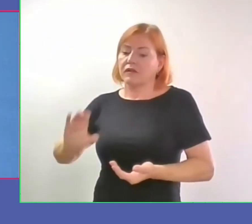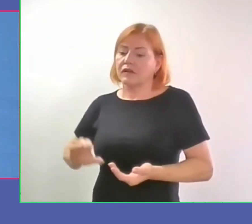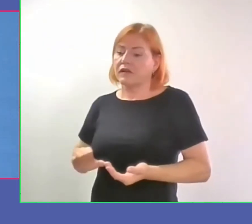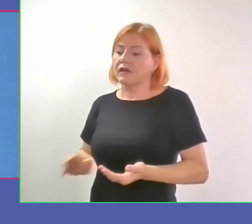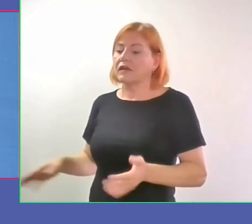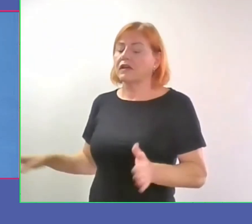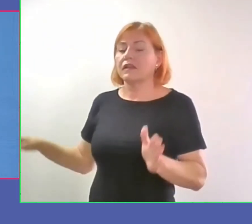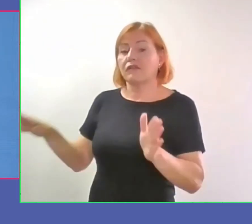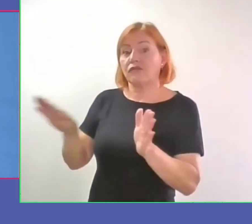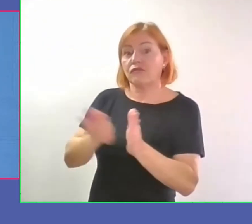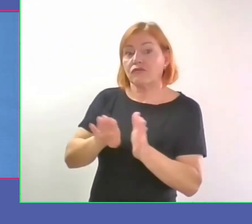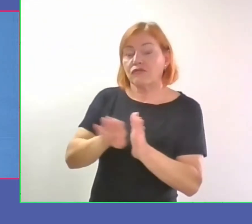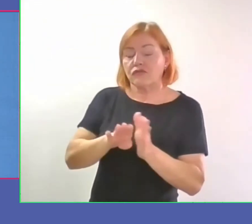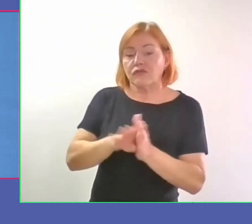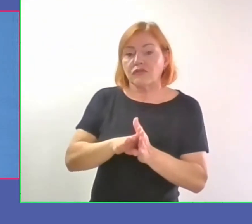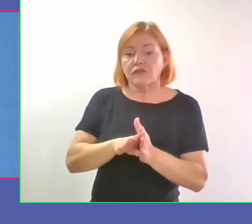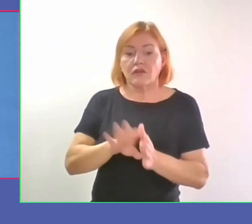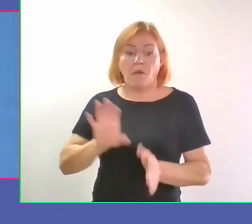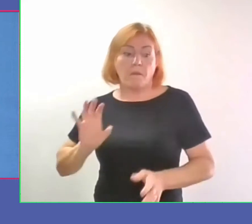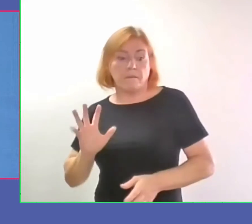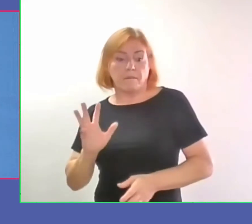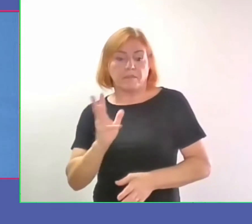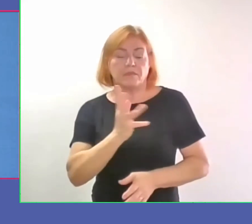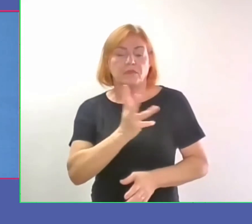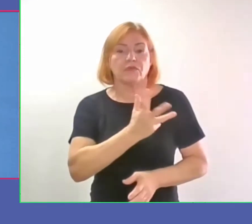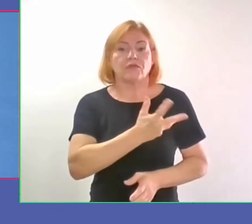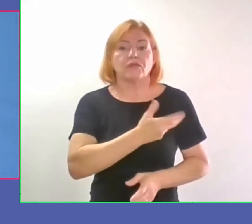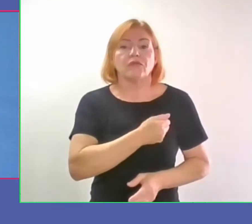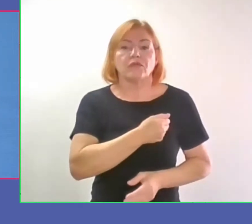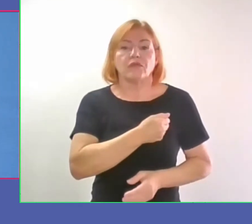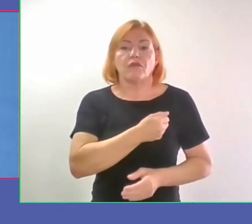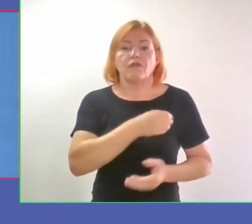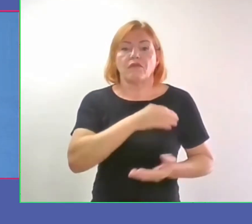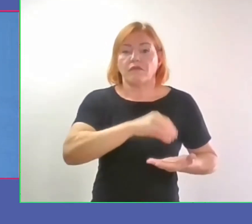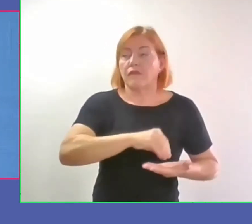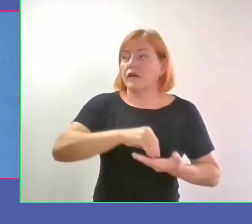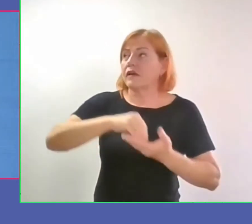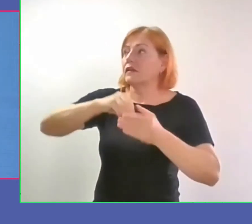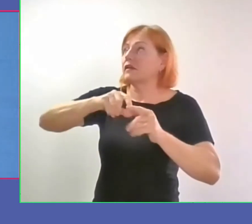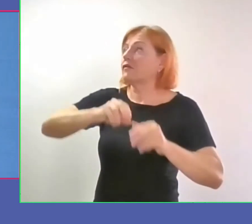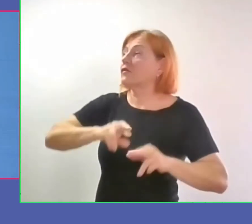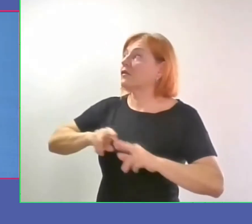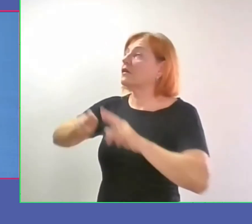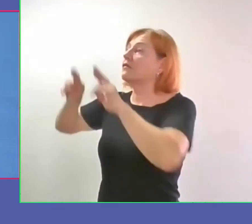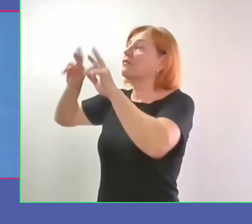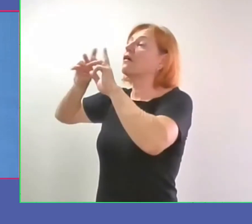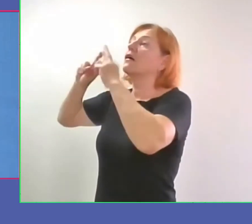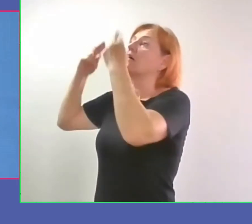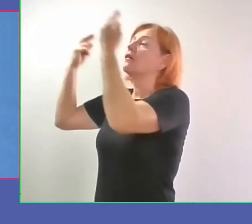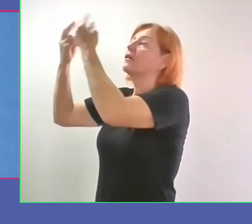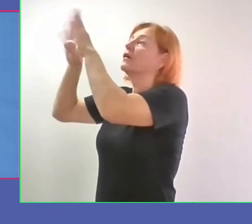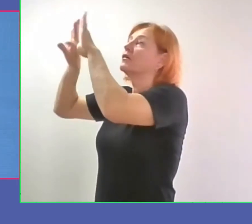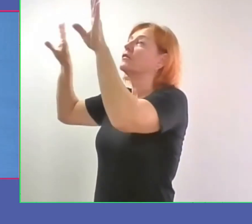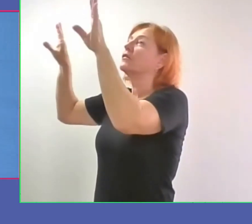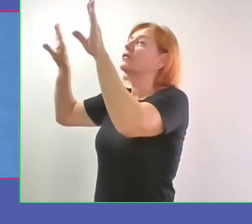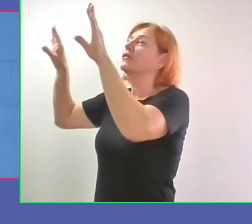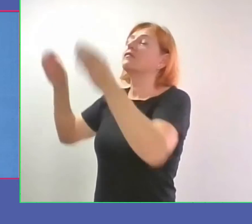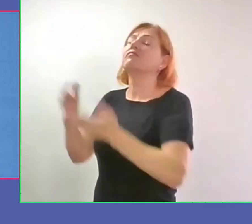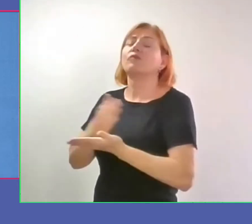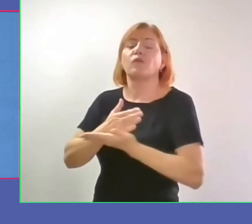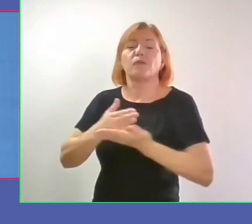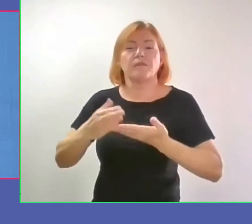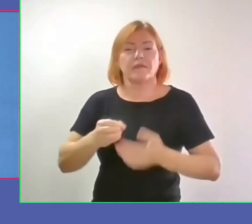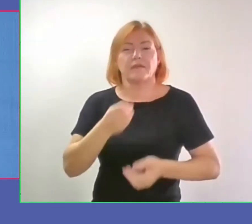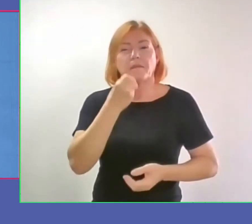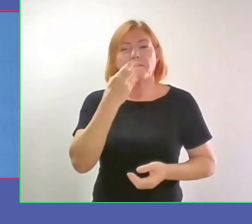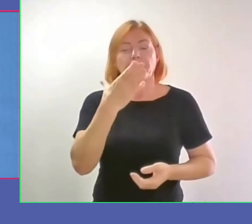dessa miséria e nos colocar no reino dos céus. Portanto, irmãos, vamos começar bem, vamos começar com espírito